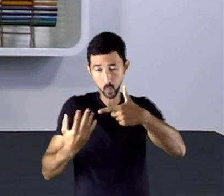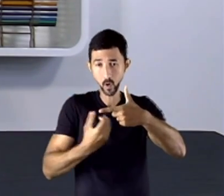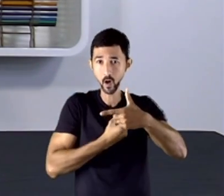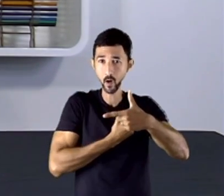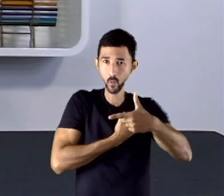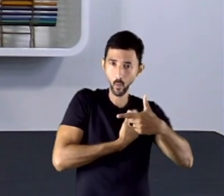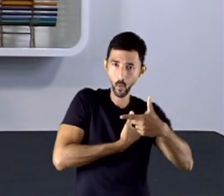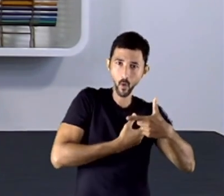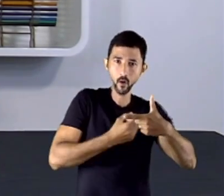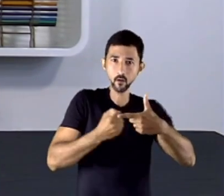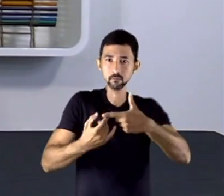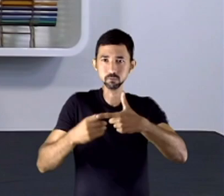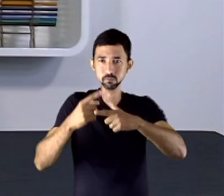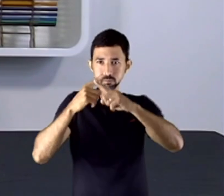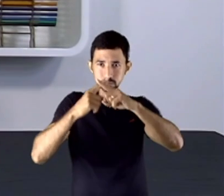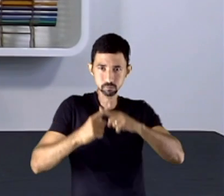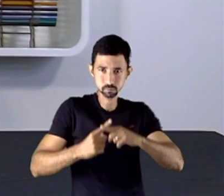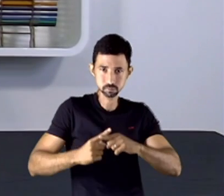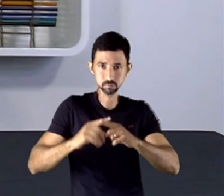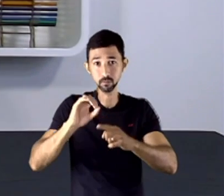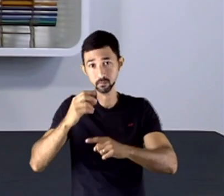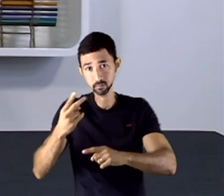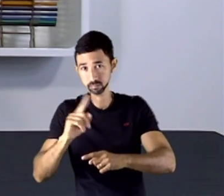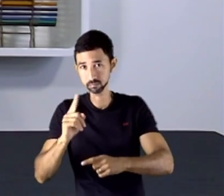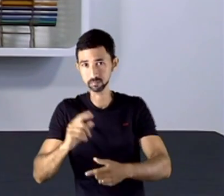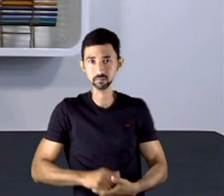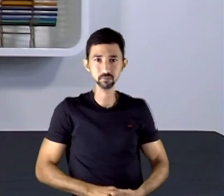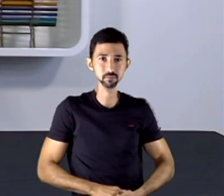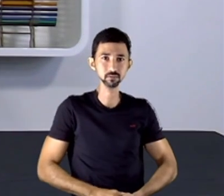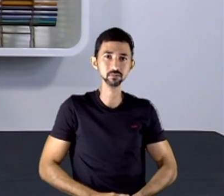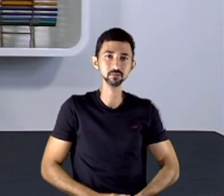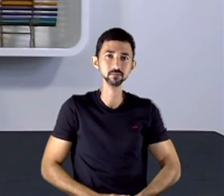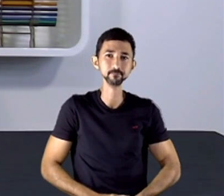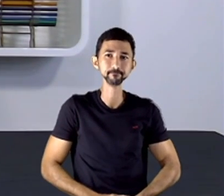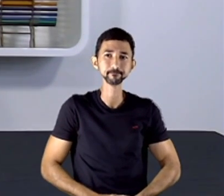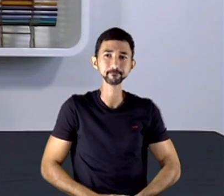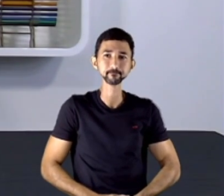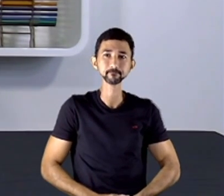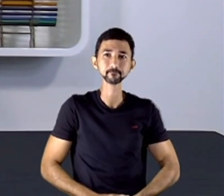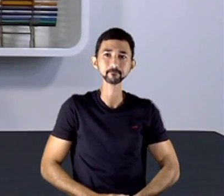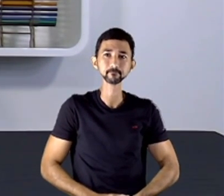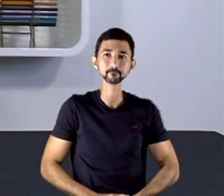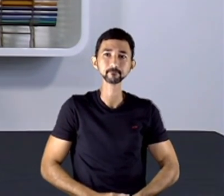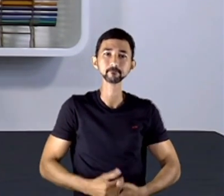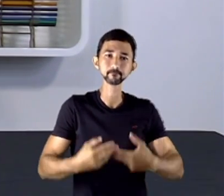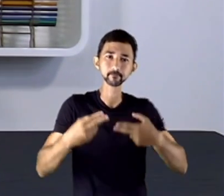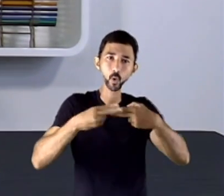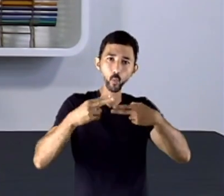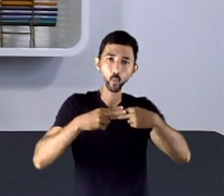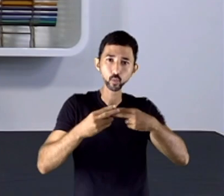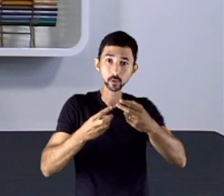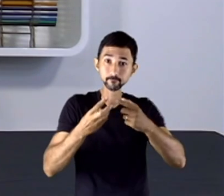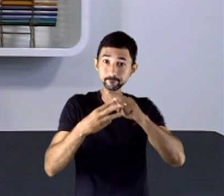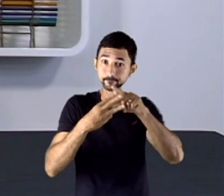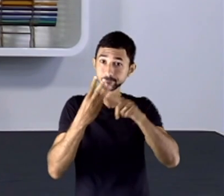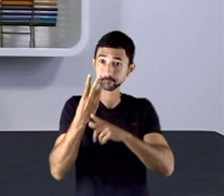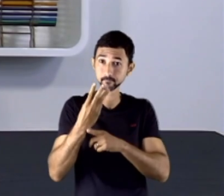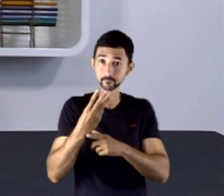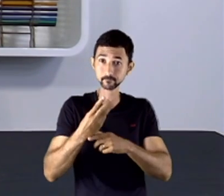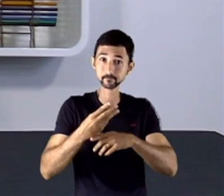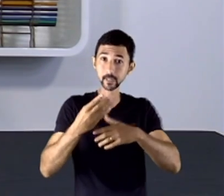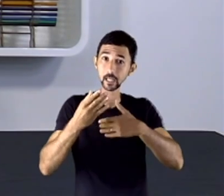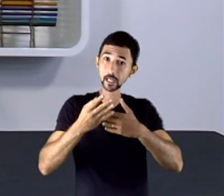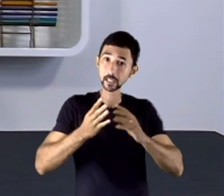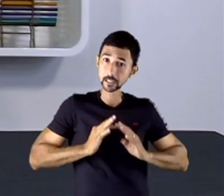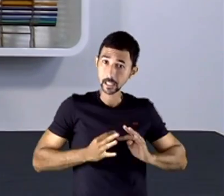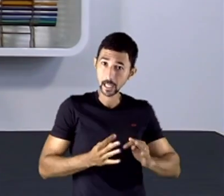se um número é múltiplo do outro ou não. Tá? Então, nós usamos três técnicas,